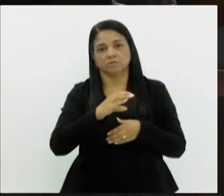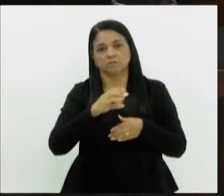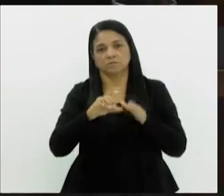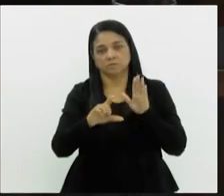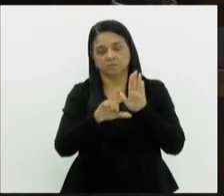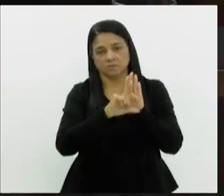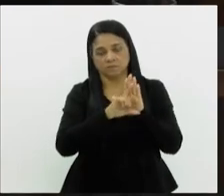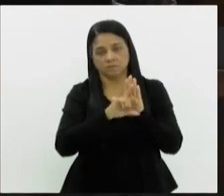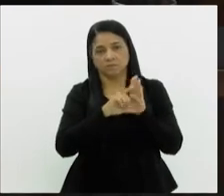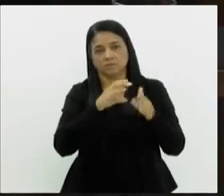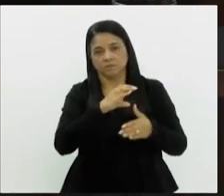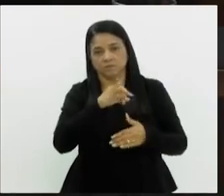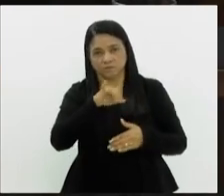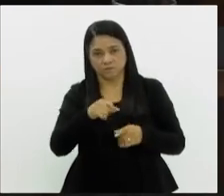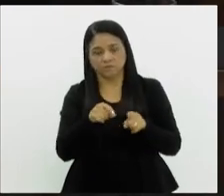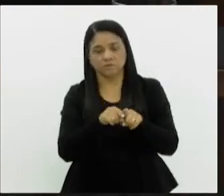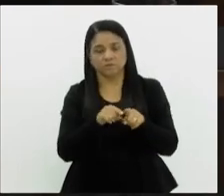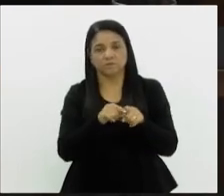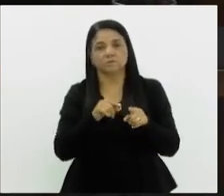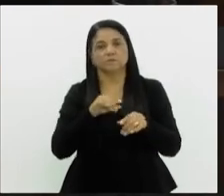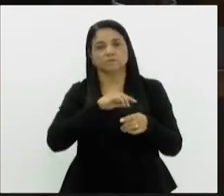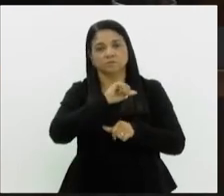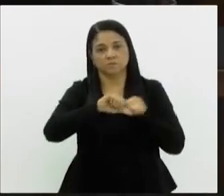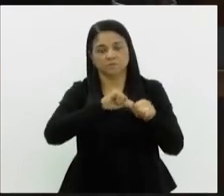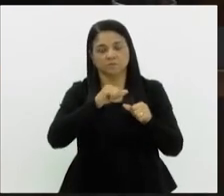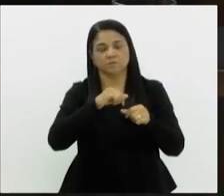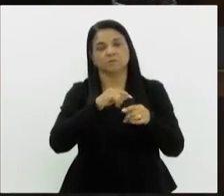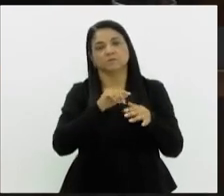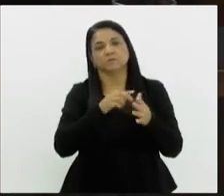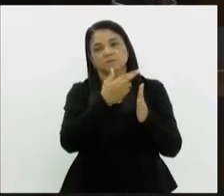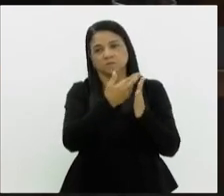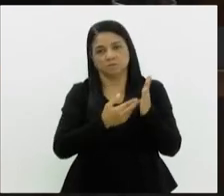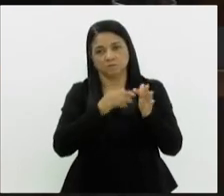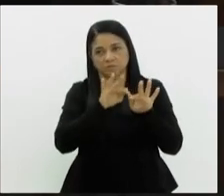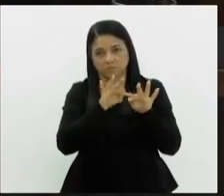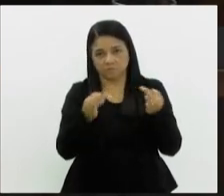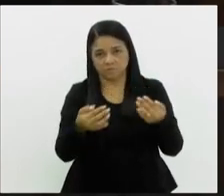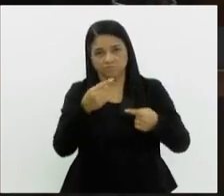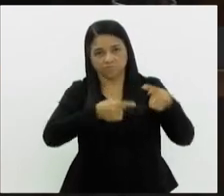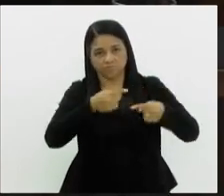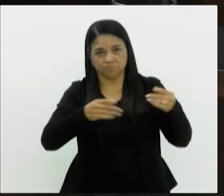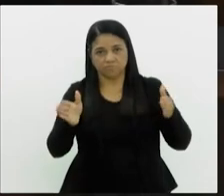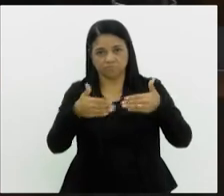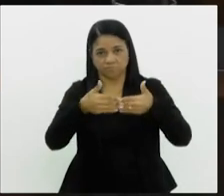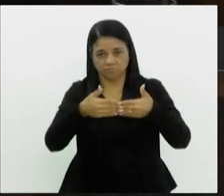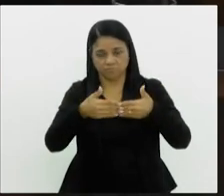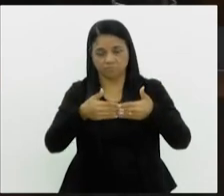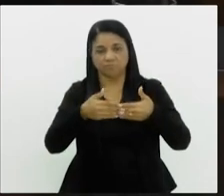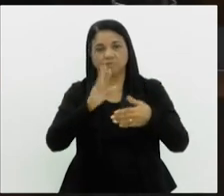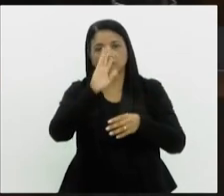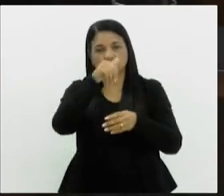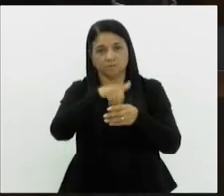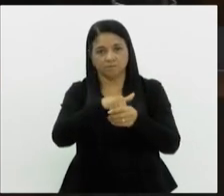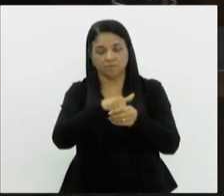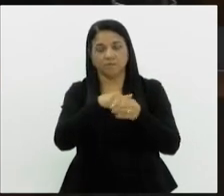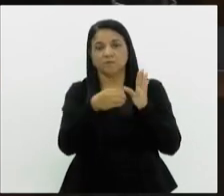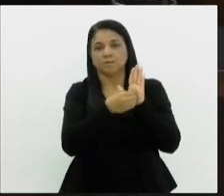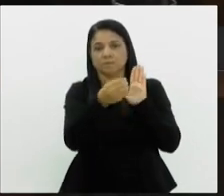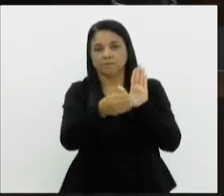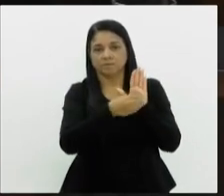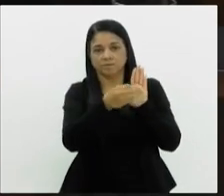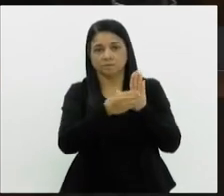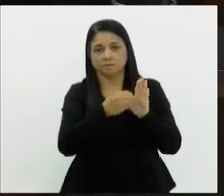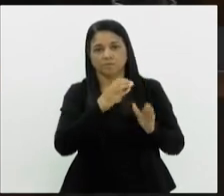e indicação simples. Relator, deputado Felipe Soares. Em discussão. Não havendo quem queira discutir, encerrada a discussão. Em votação, o parecer